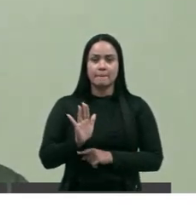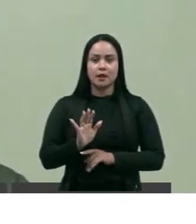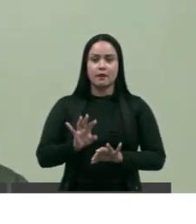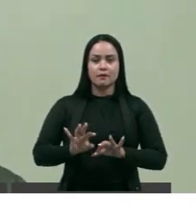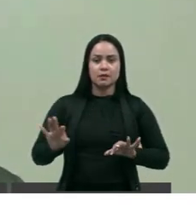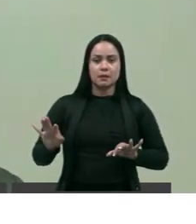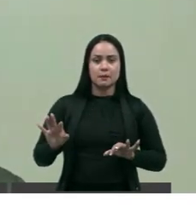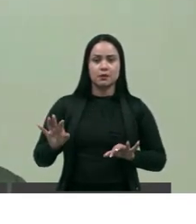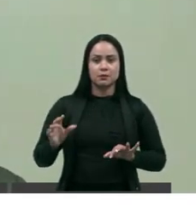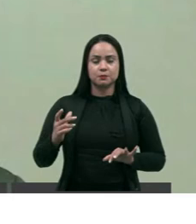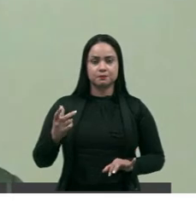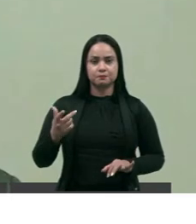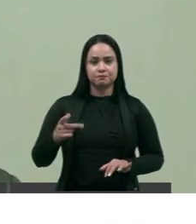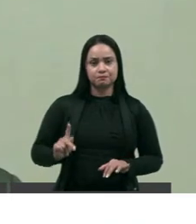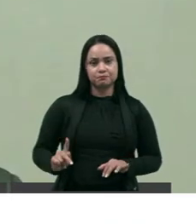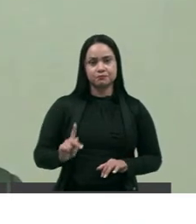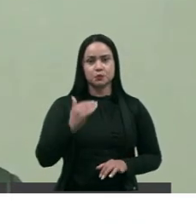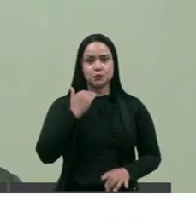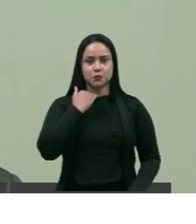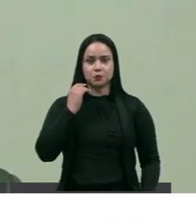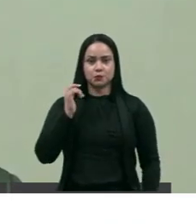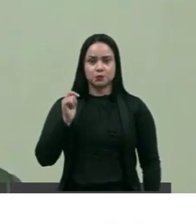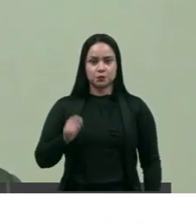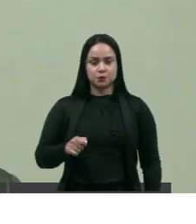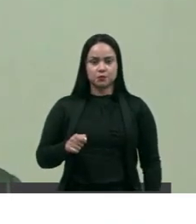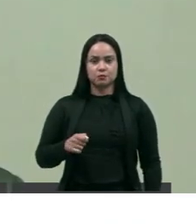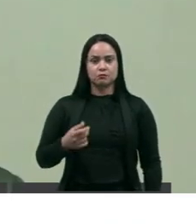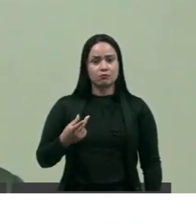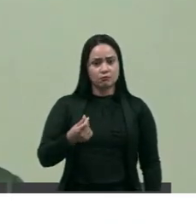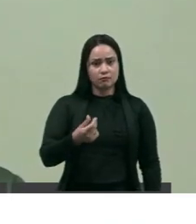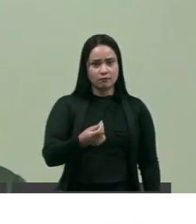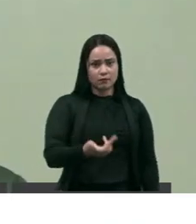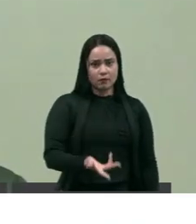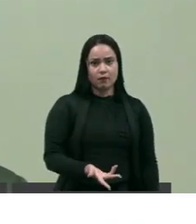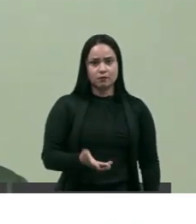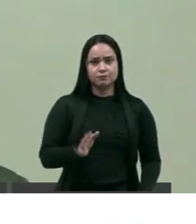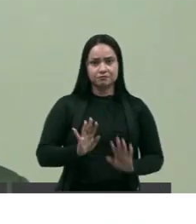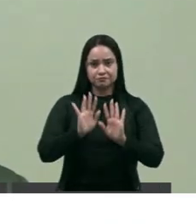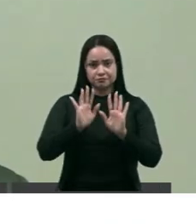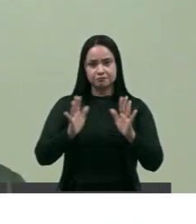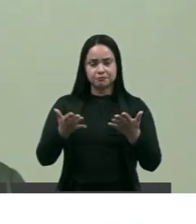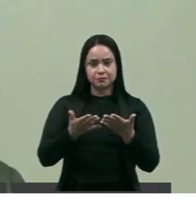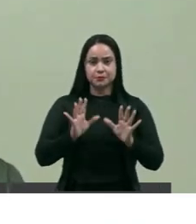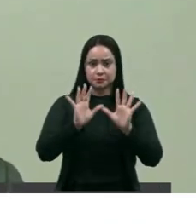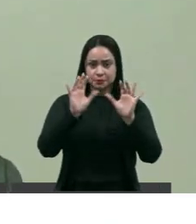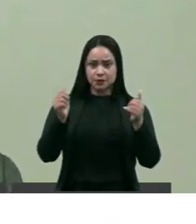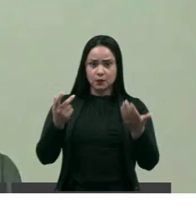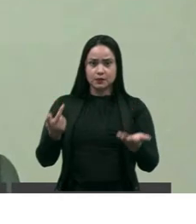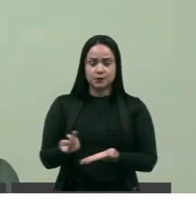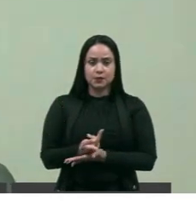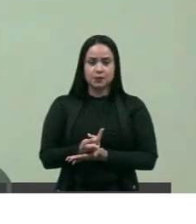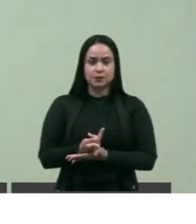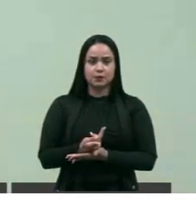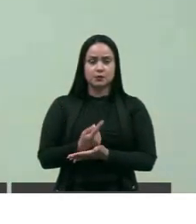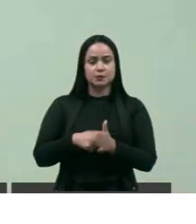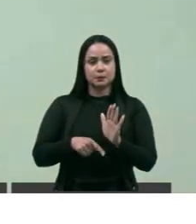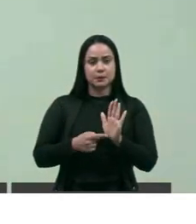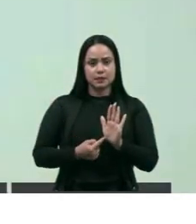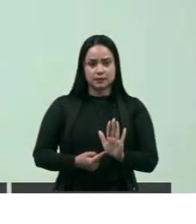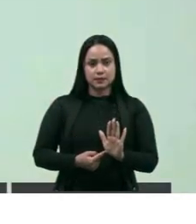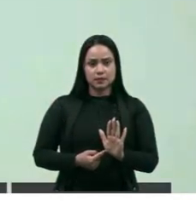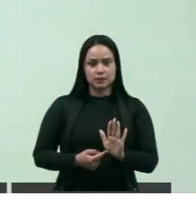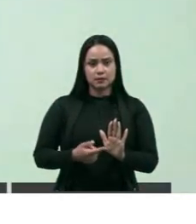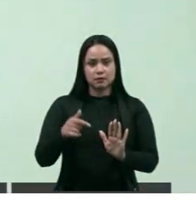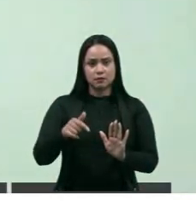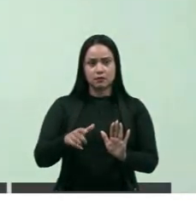afastamento perpétuo do juiz, dos quadros do tribunal. Para situações como que se apresenta, para situações